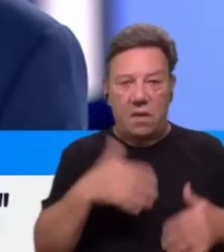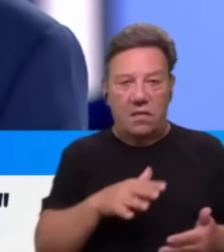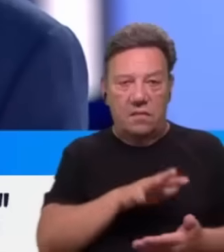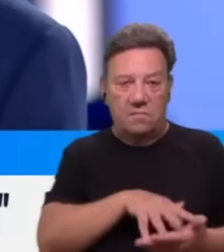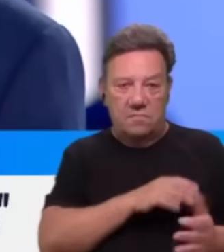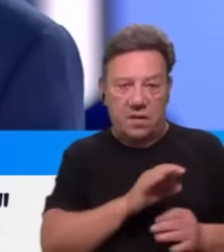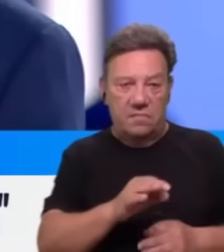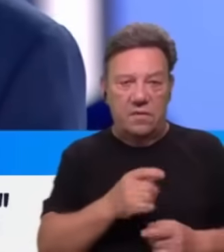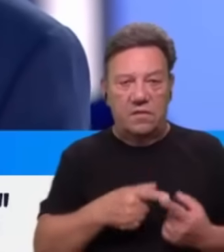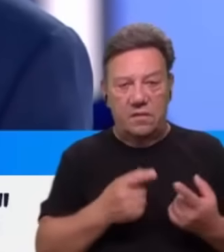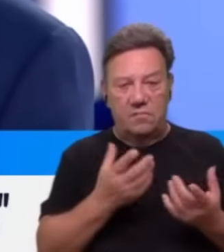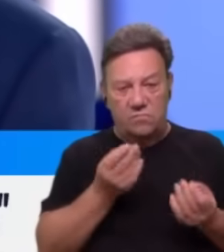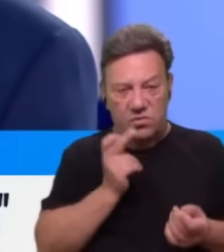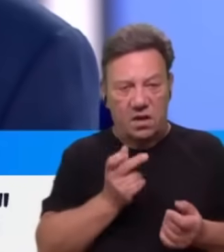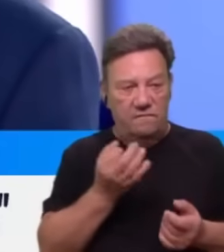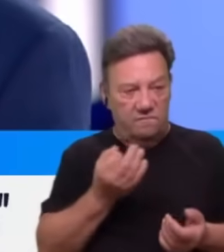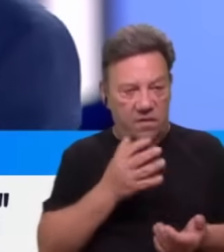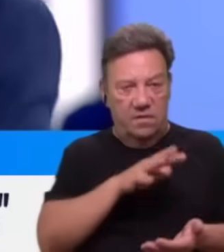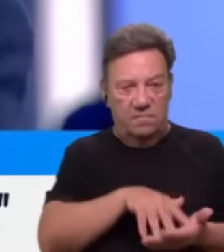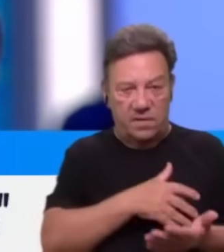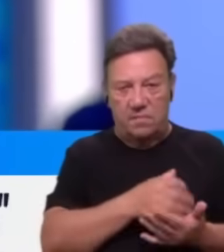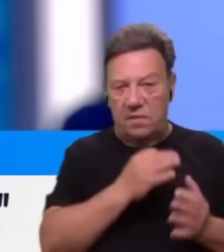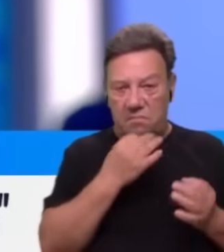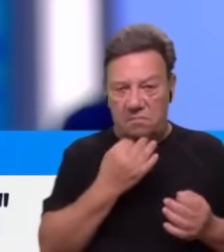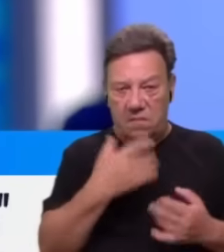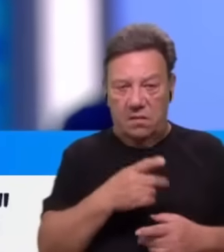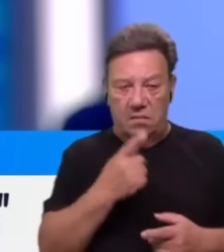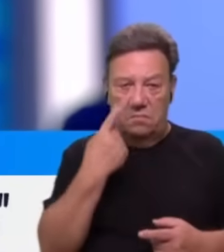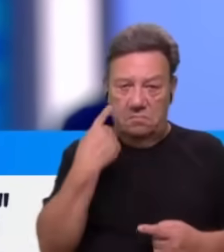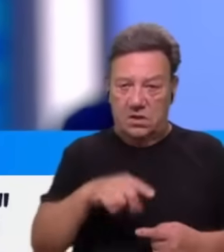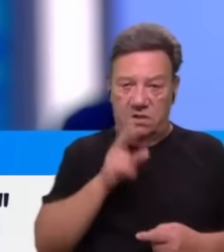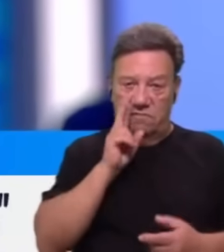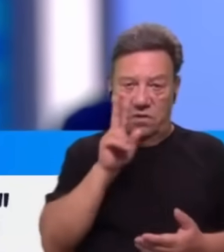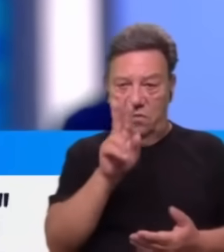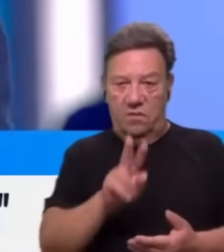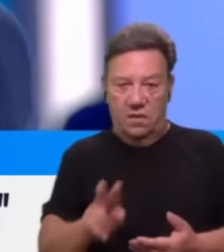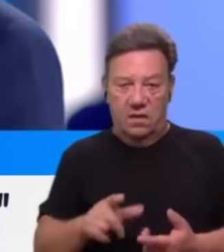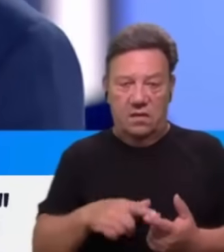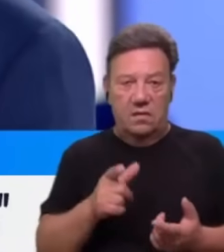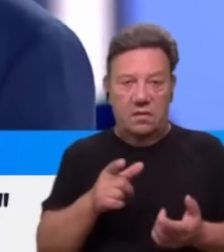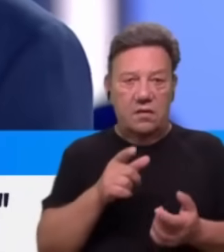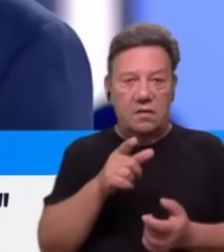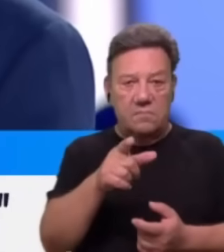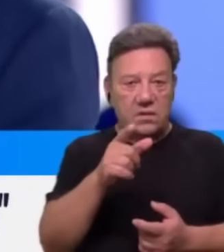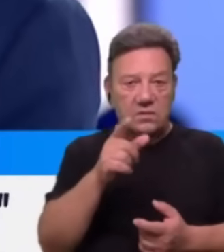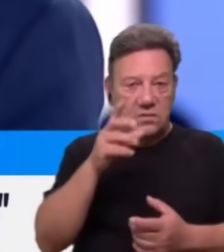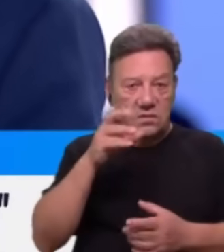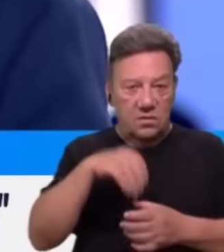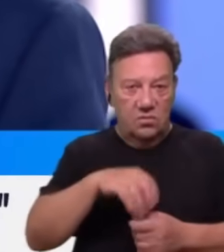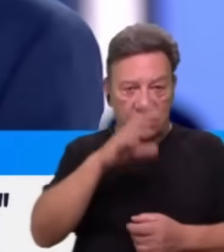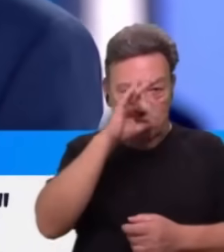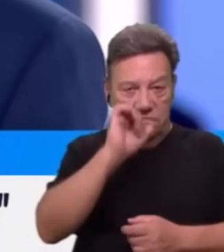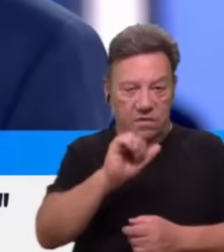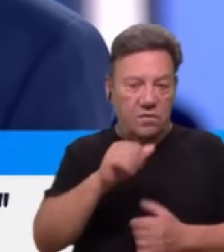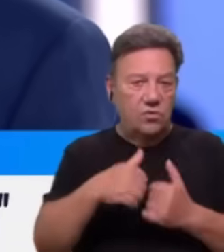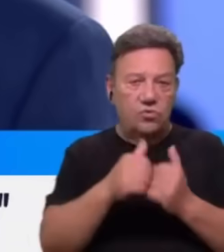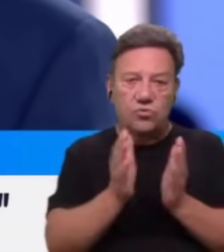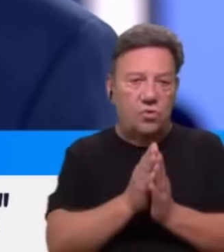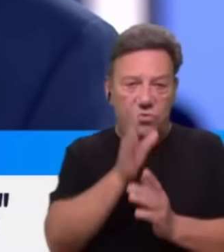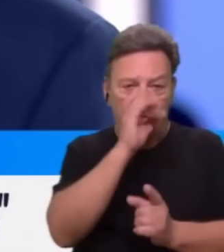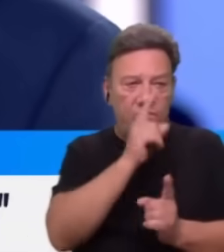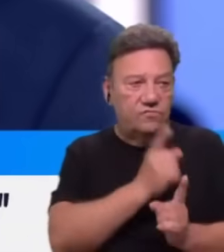houve algum muitos anos mal claramente mas estava a olhar para para o governo eh incluindo todos